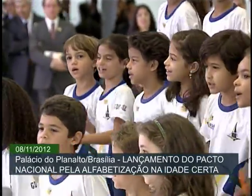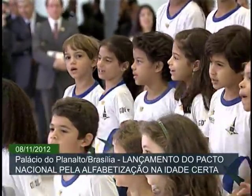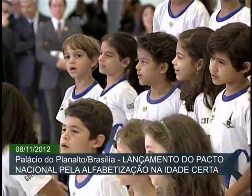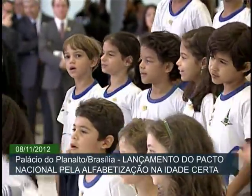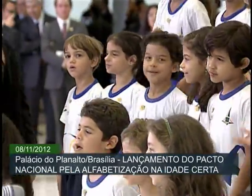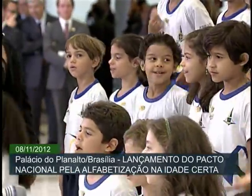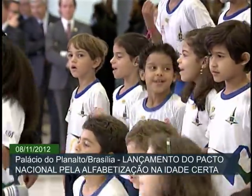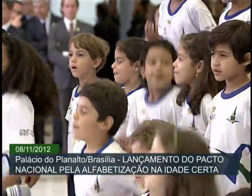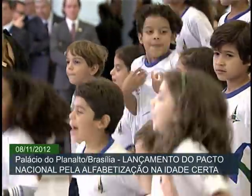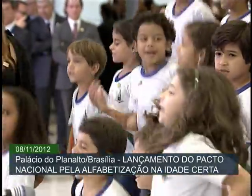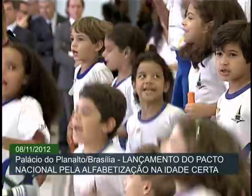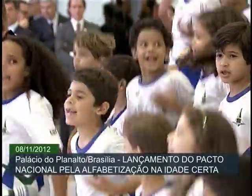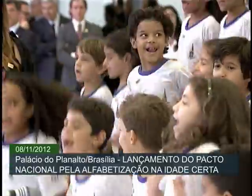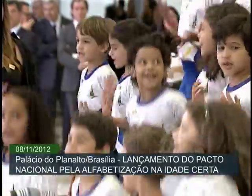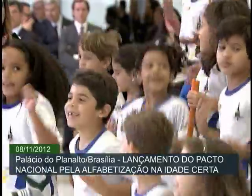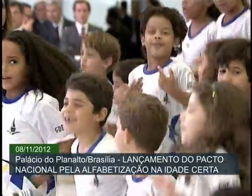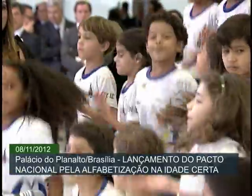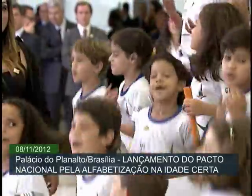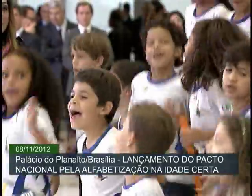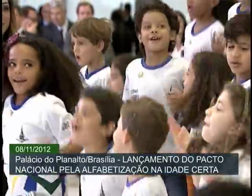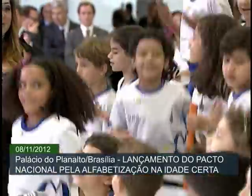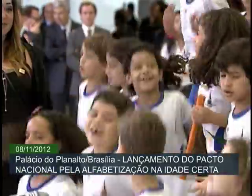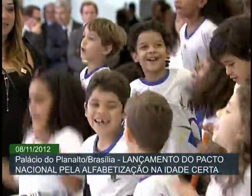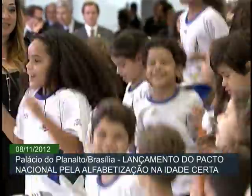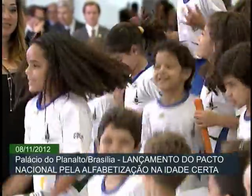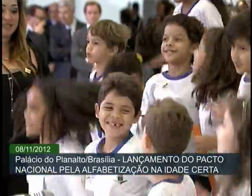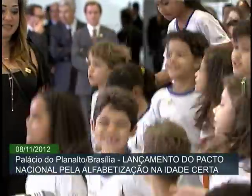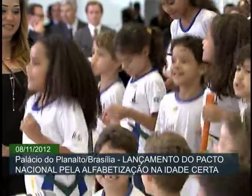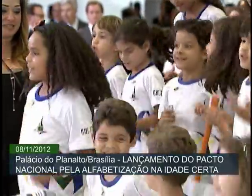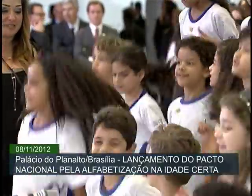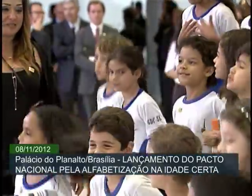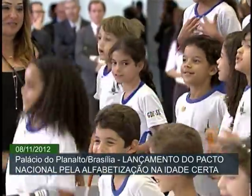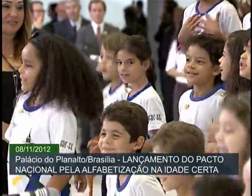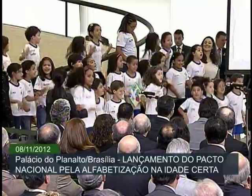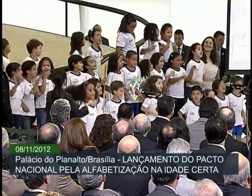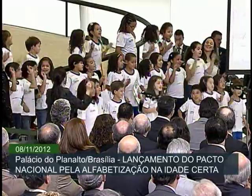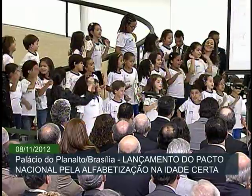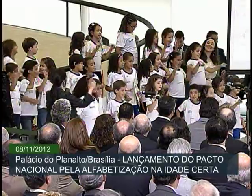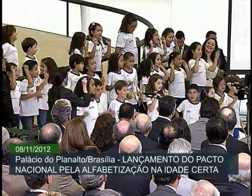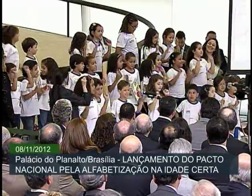emoção. Alegre, bate alegre o meu coraçãozinho